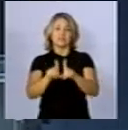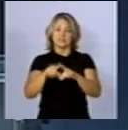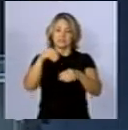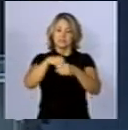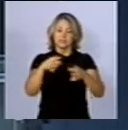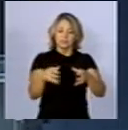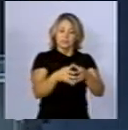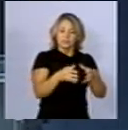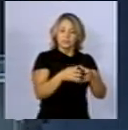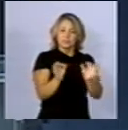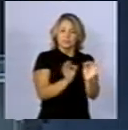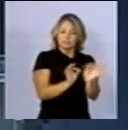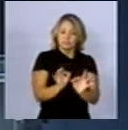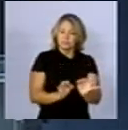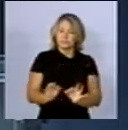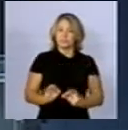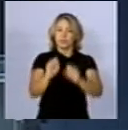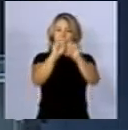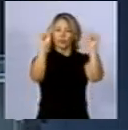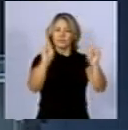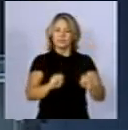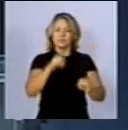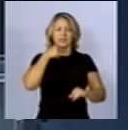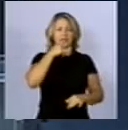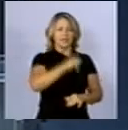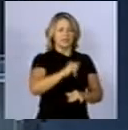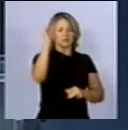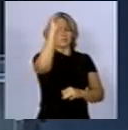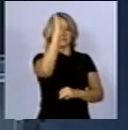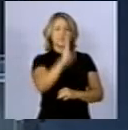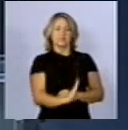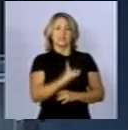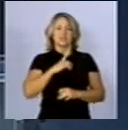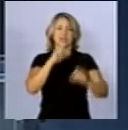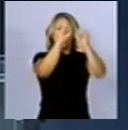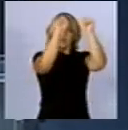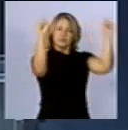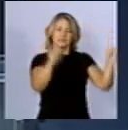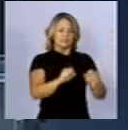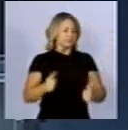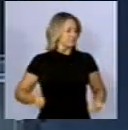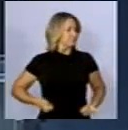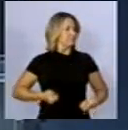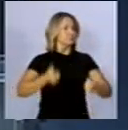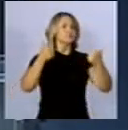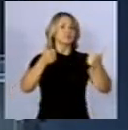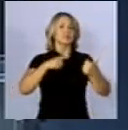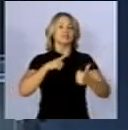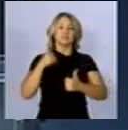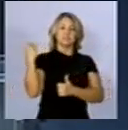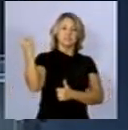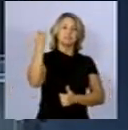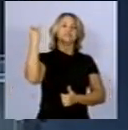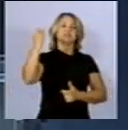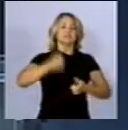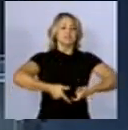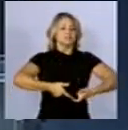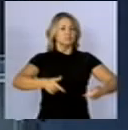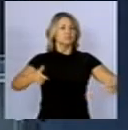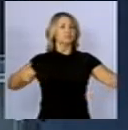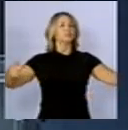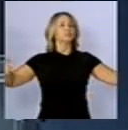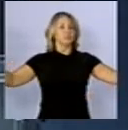sistema. Esse sistema elétrico brasileiro é um sistema formidável, de uma dimensão enorme.